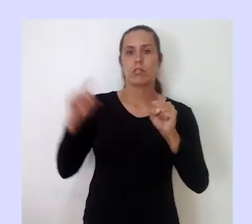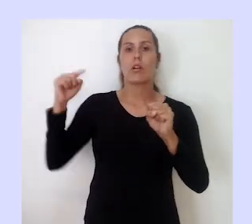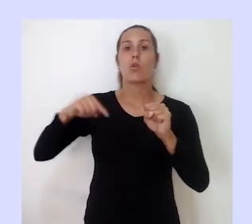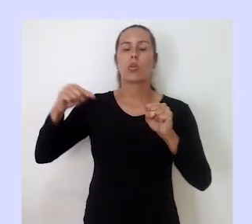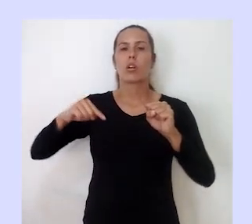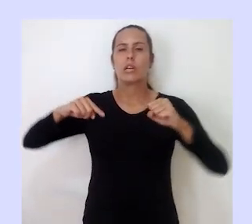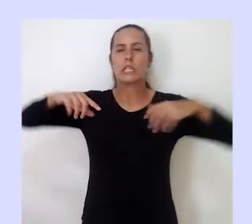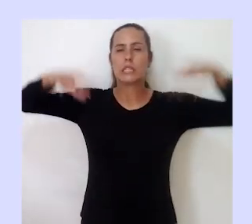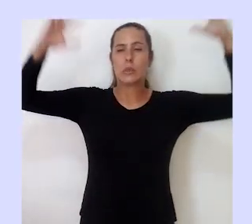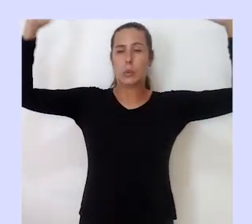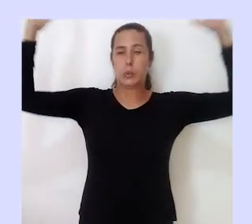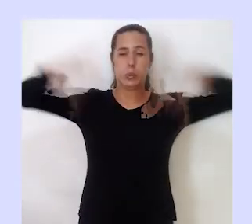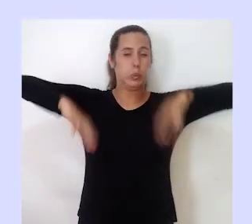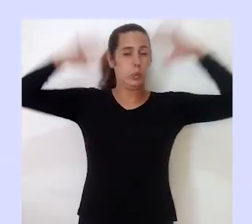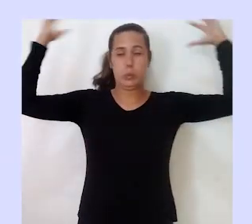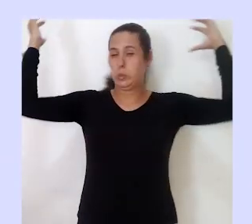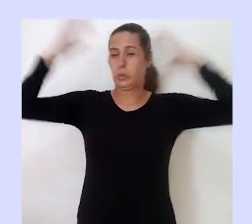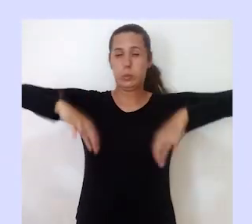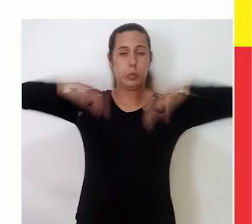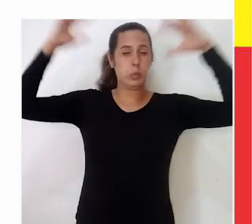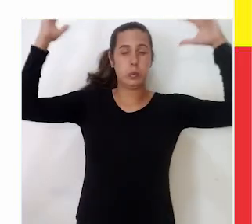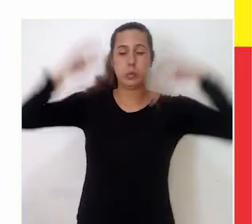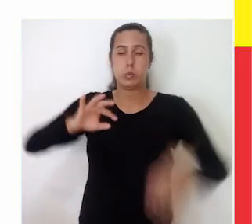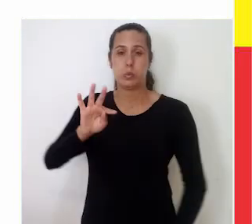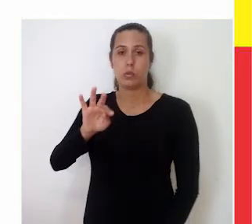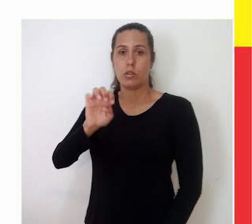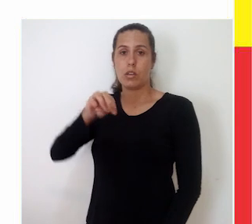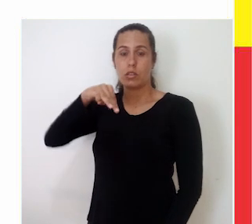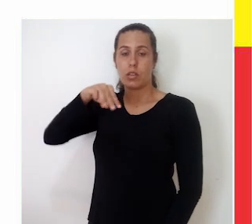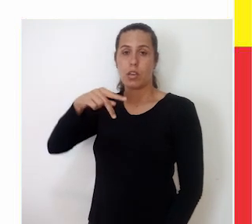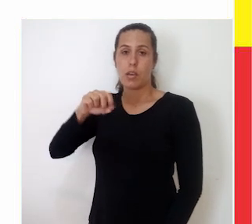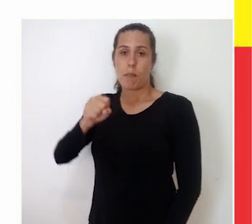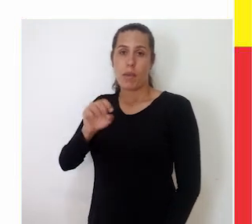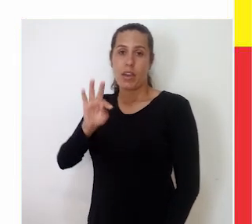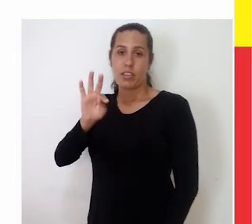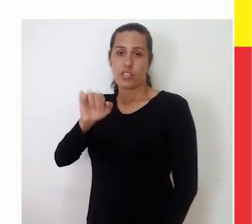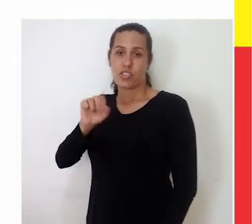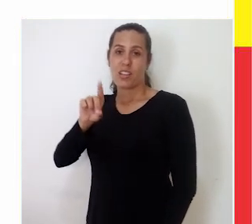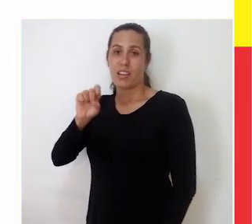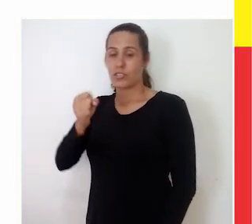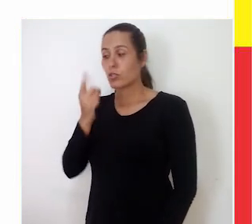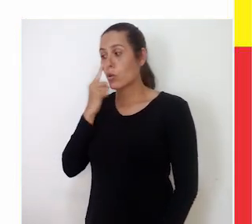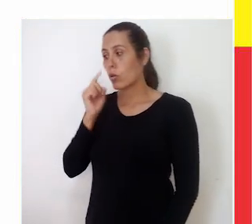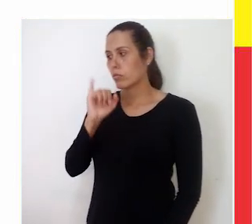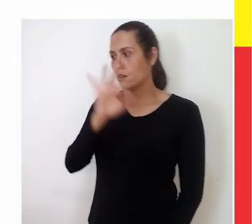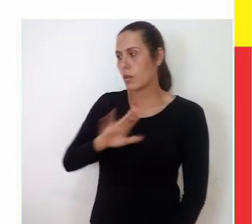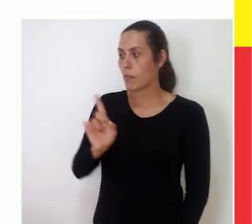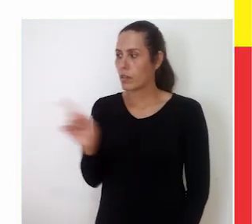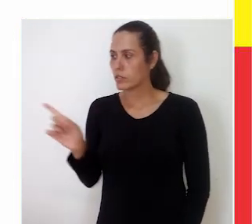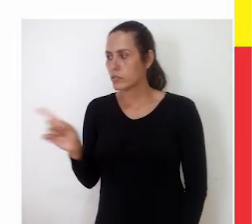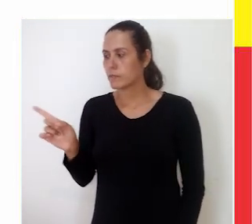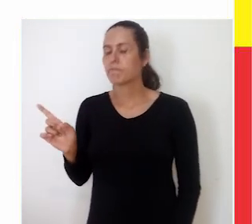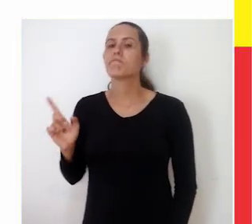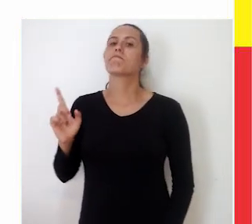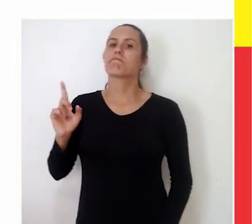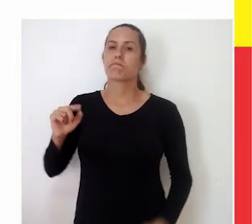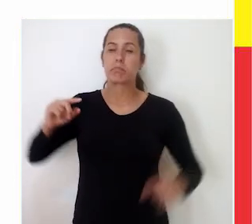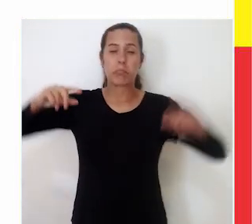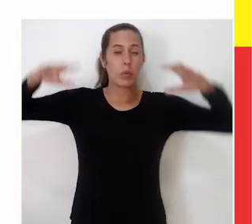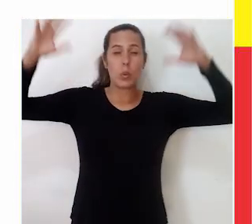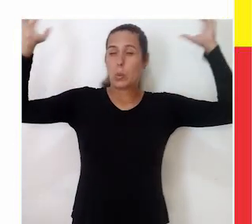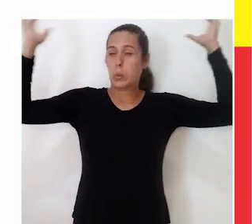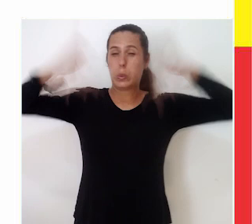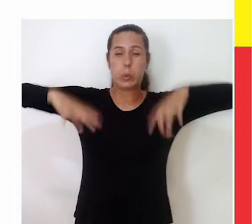já está dizendo tempestade. Olha a imagem. Tempestade é uma perturbação